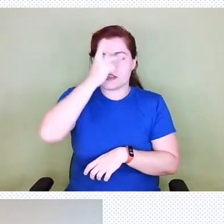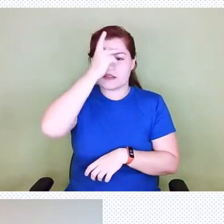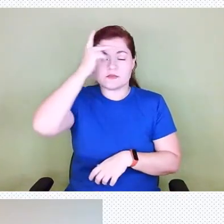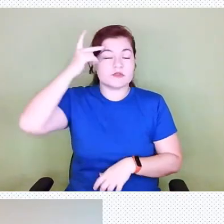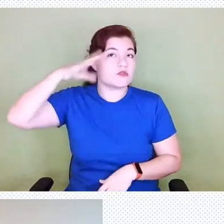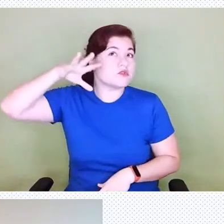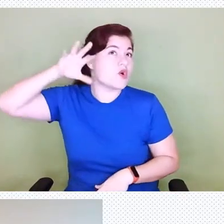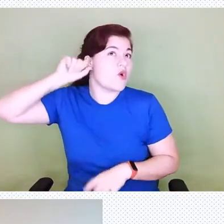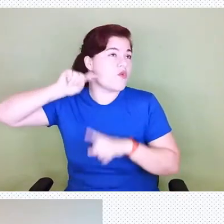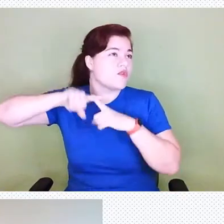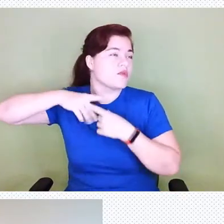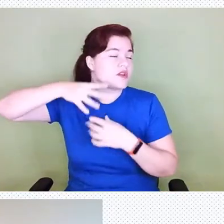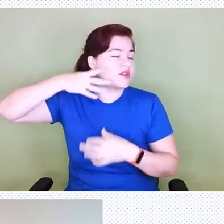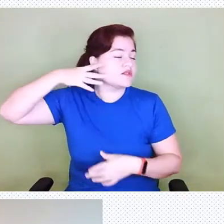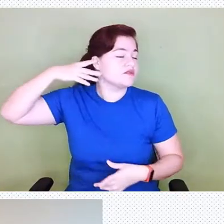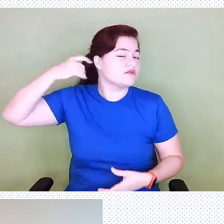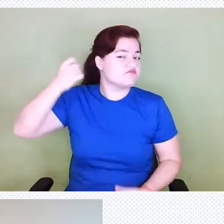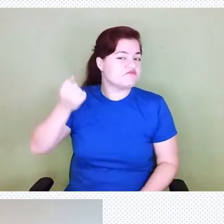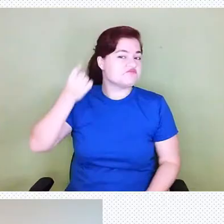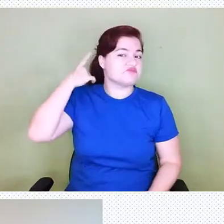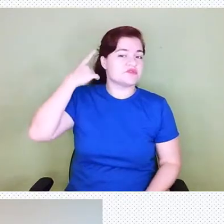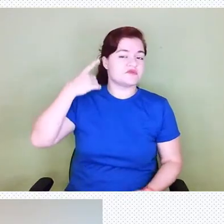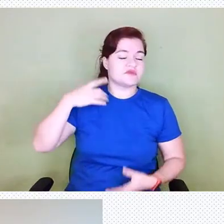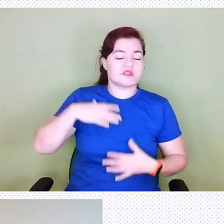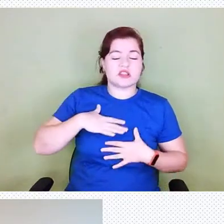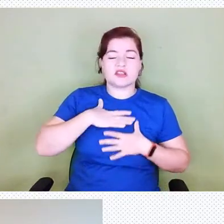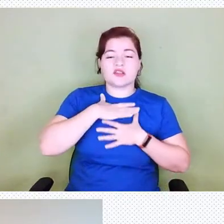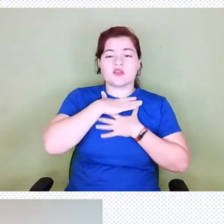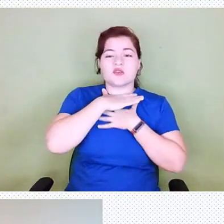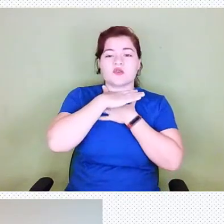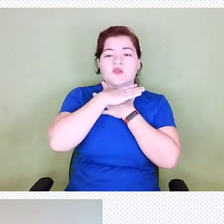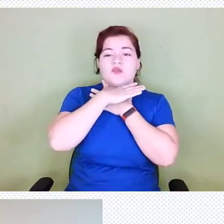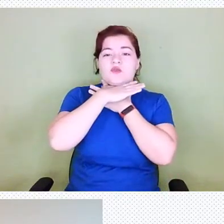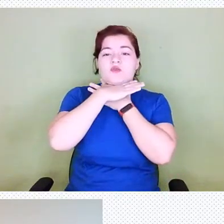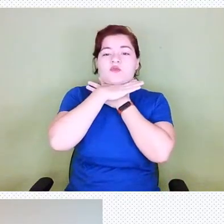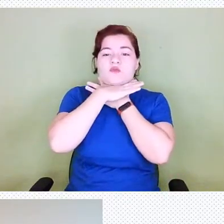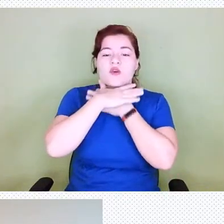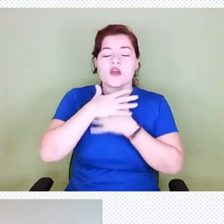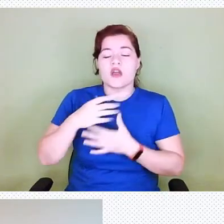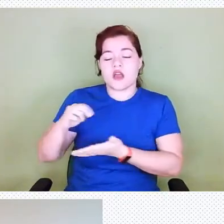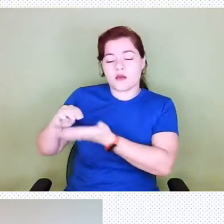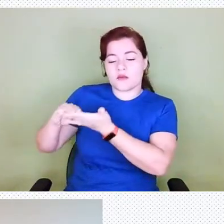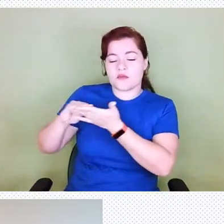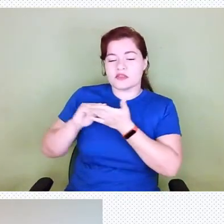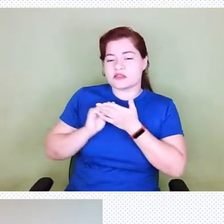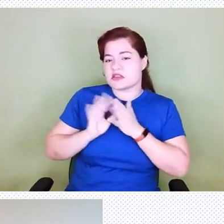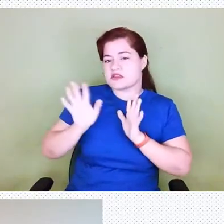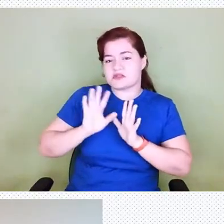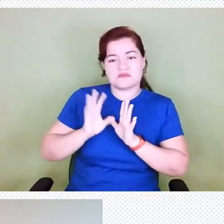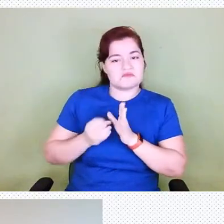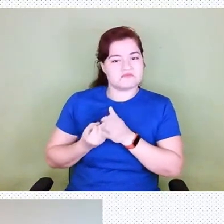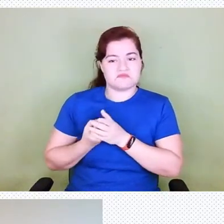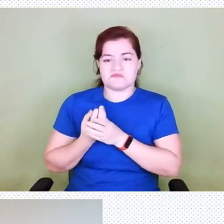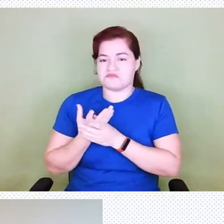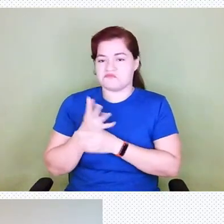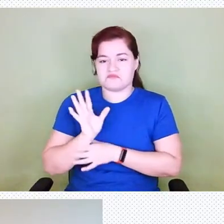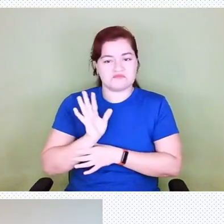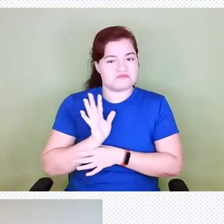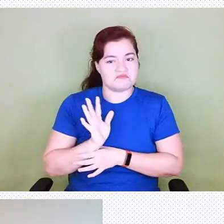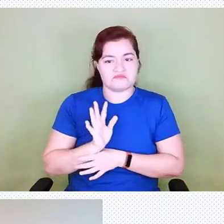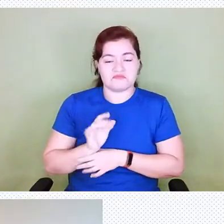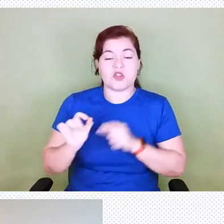palavra e a tornam infrutífera. Ou seja, deixam que outras coisas, os vícios